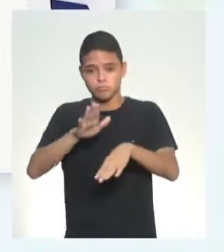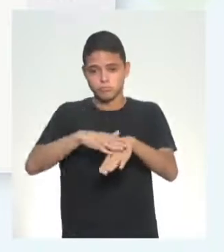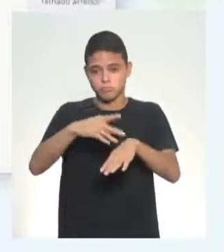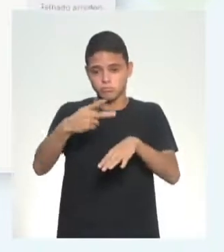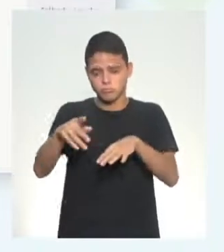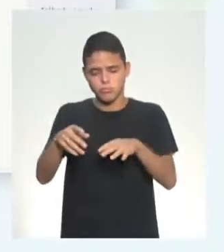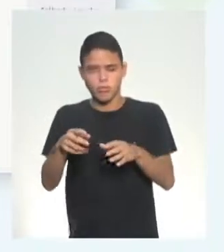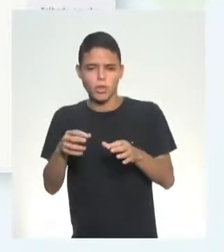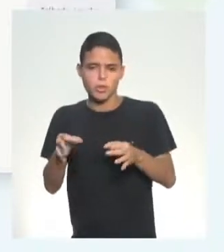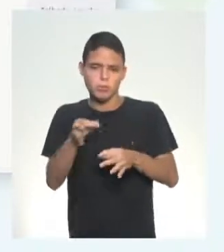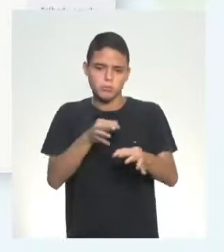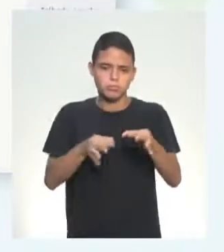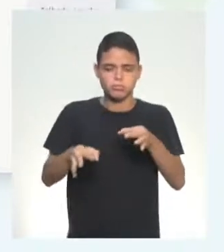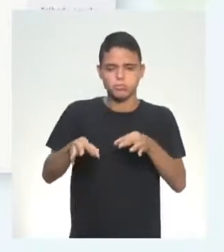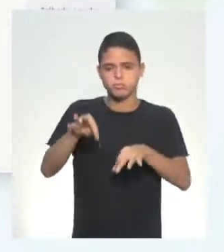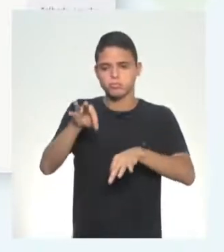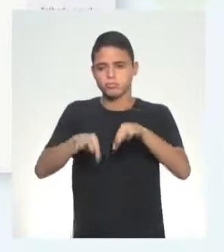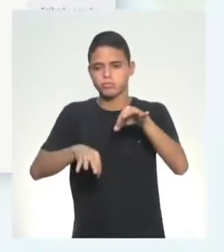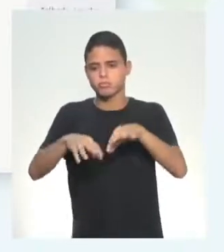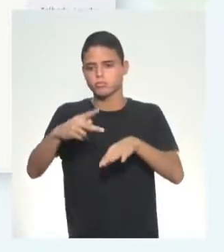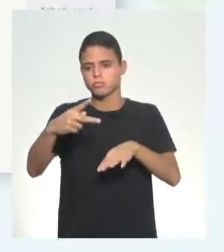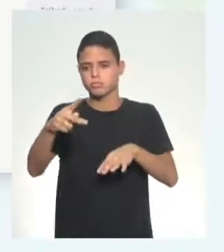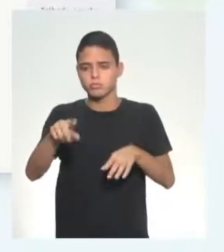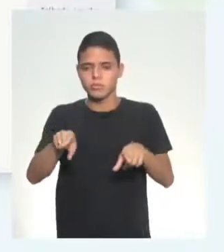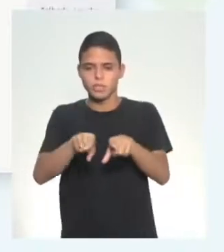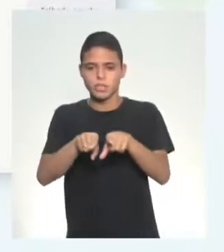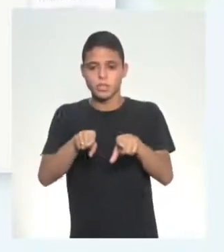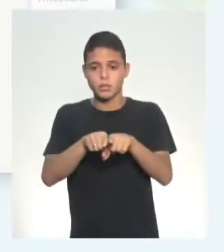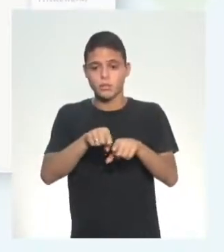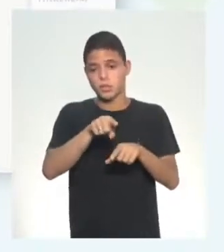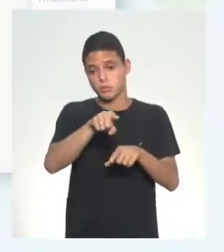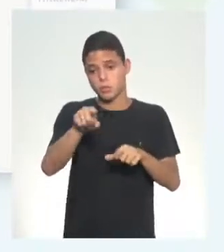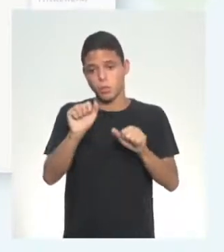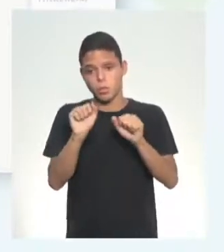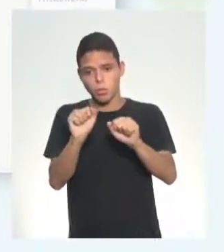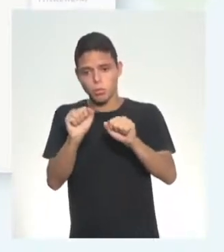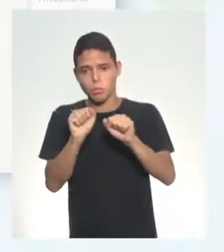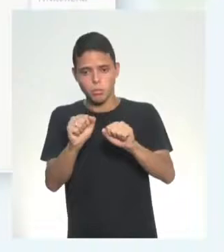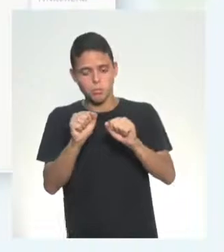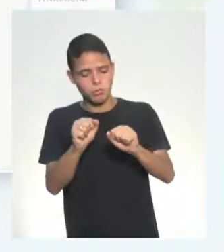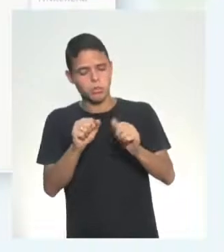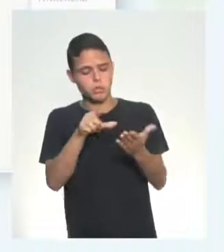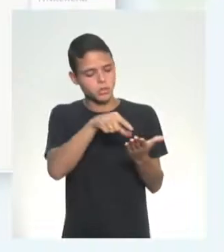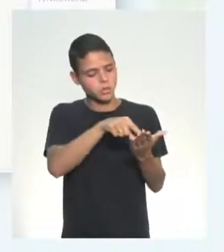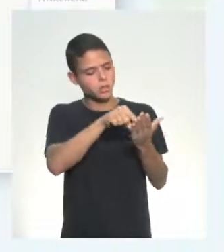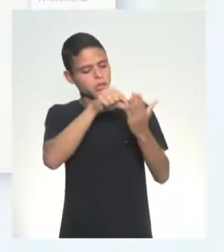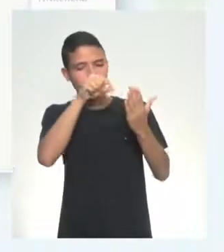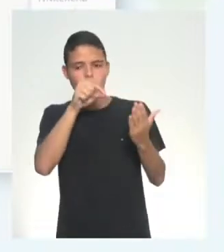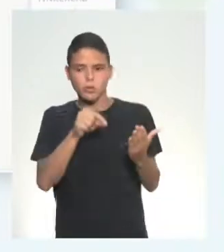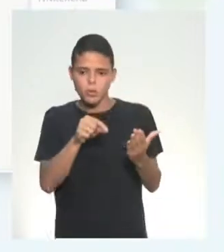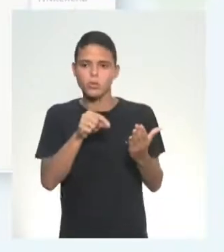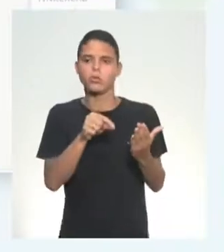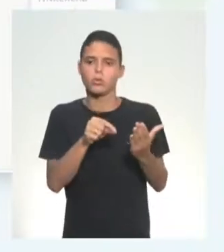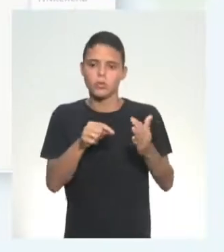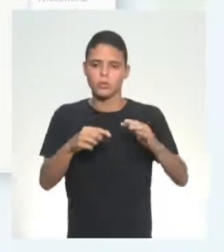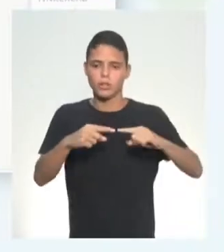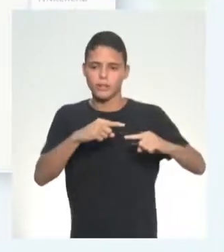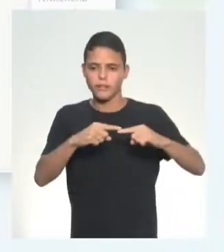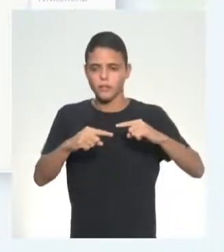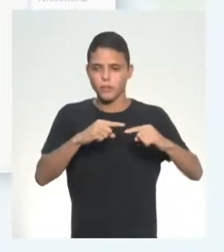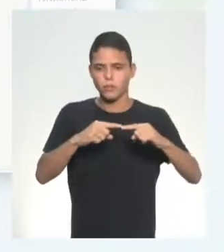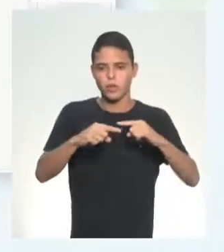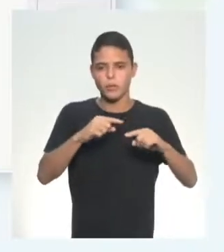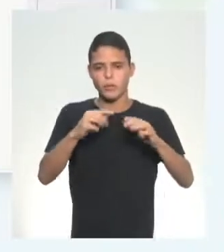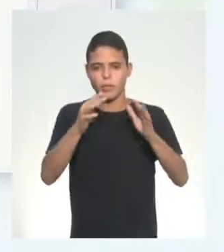bom? Além dessas, se você clicar sobre formas básicas para localizar mais formas, você ainda tem textos